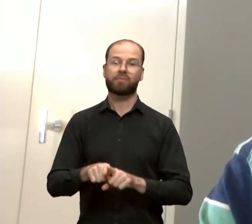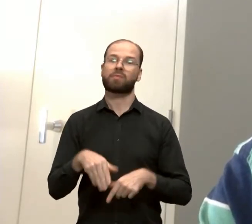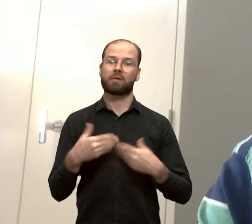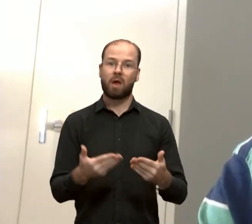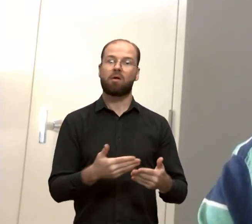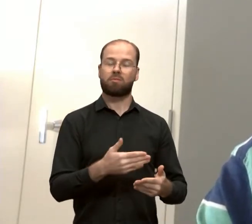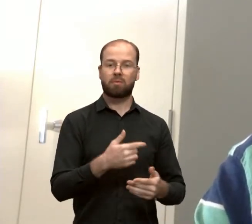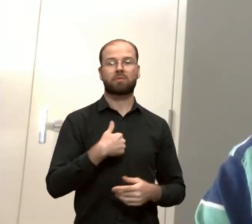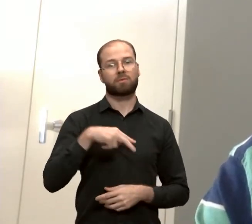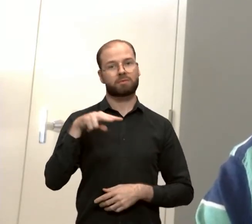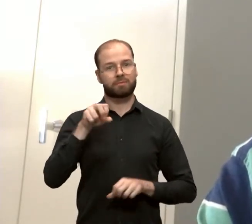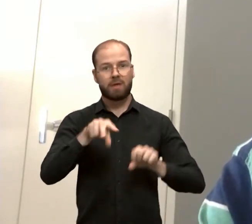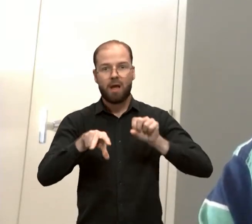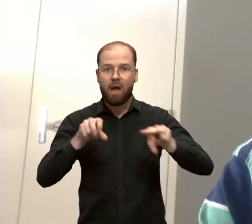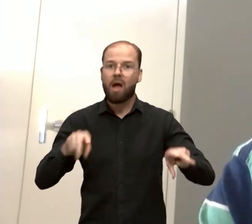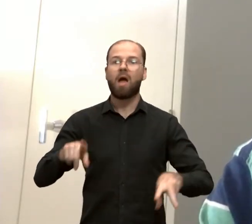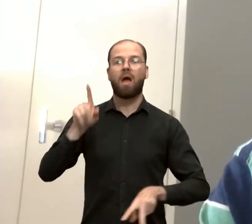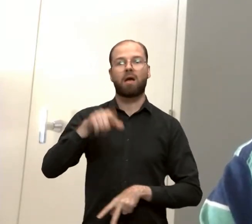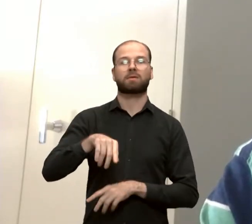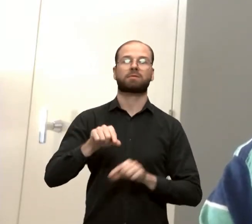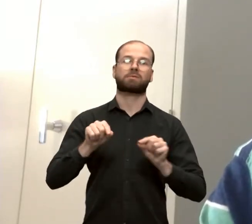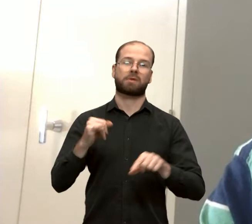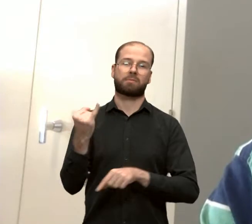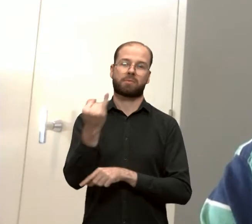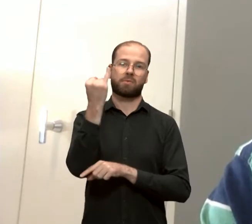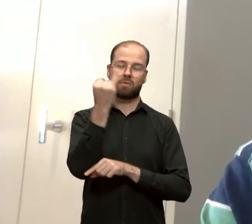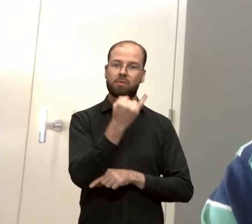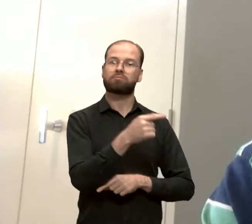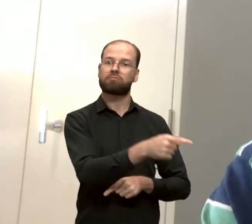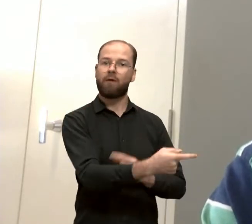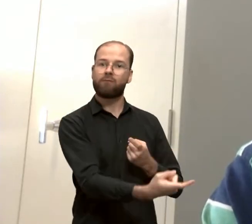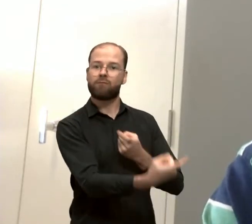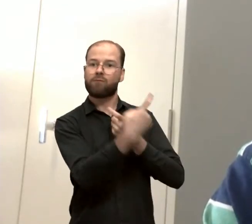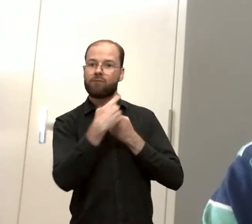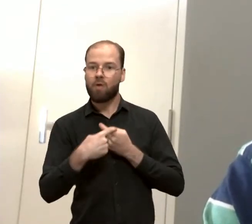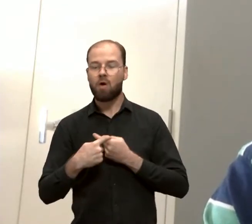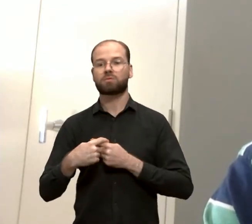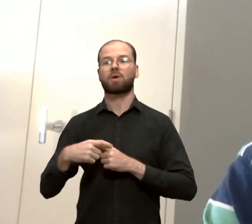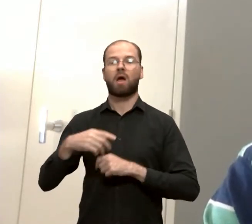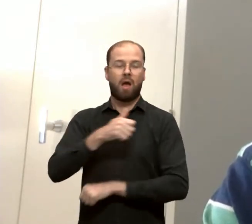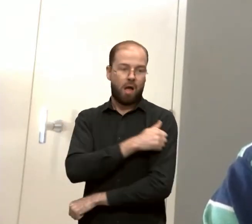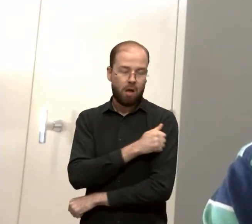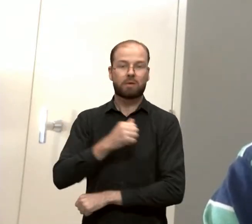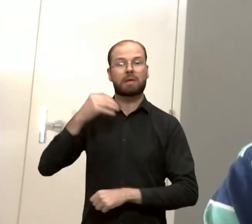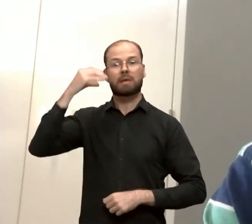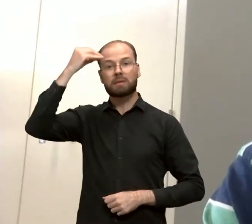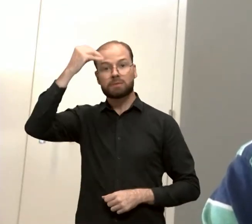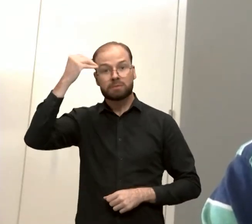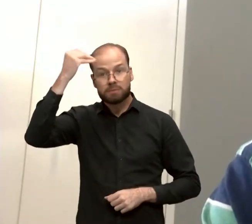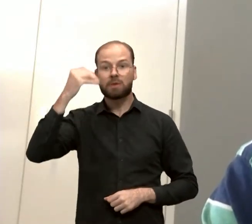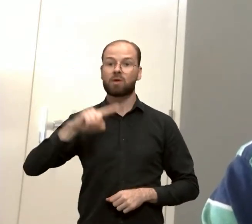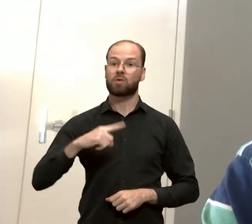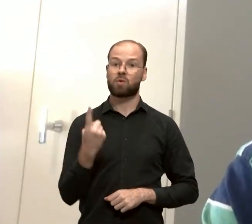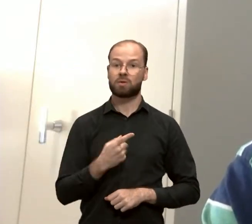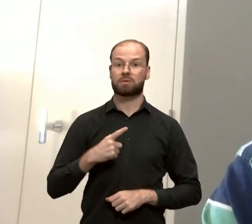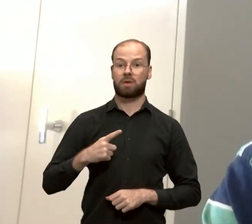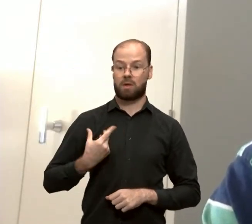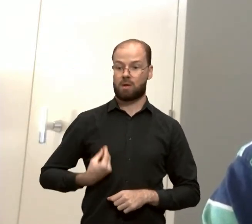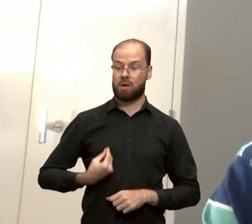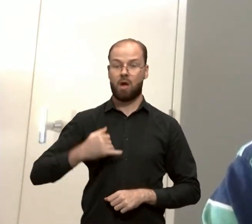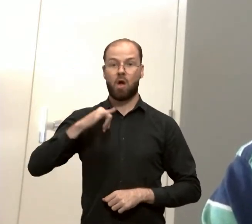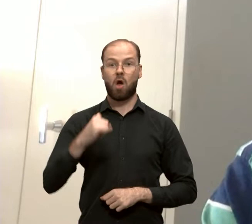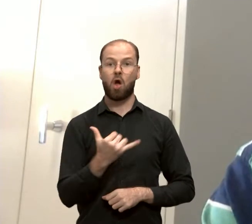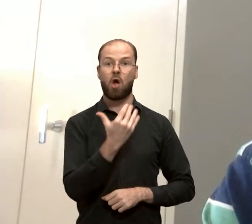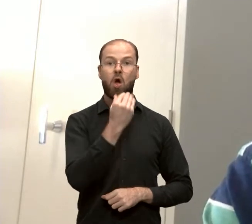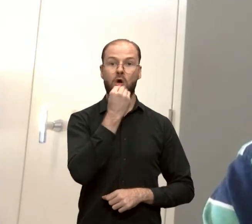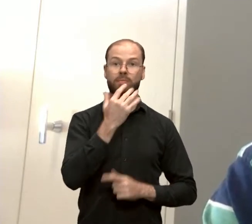né, com o retorno do estudante, com a experiência que ele nos traz e que a gente tem a oportunidade de